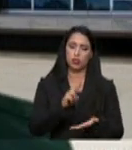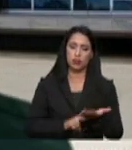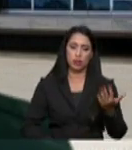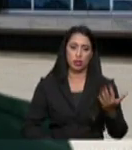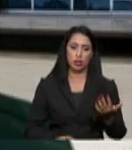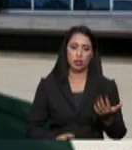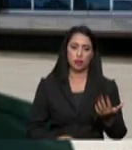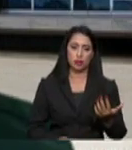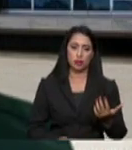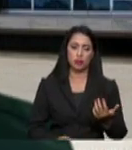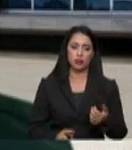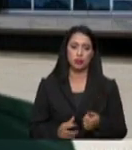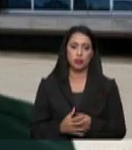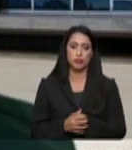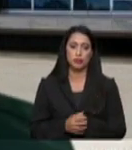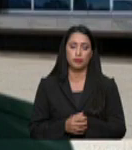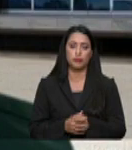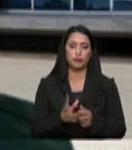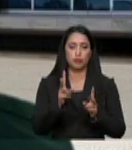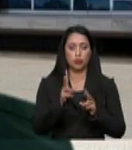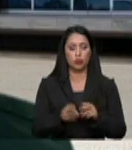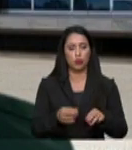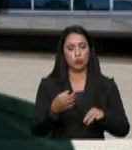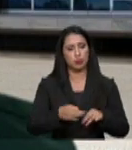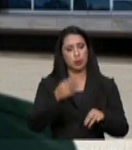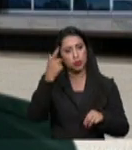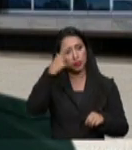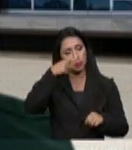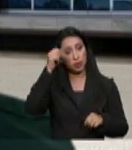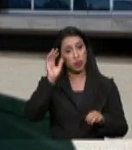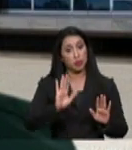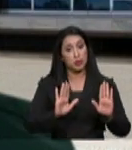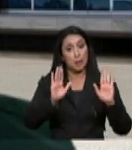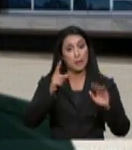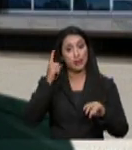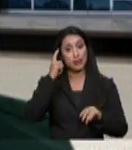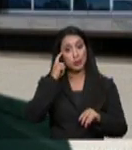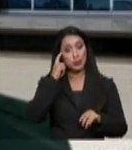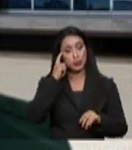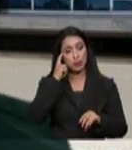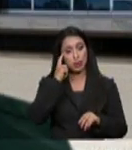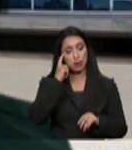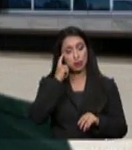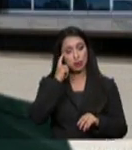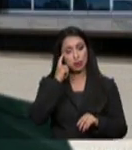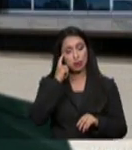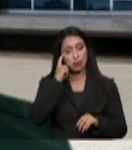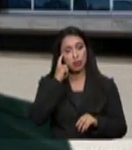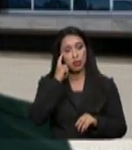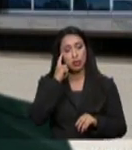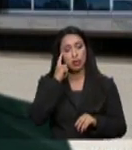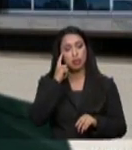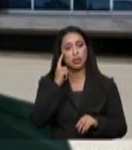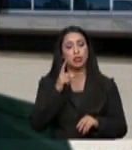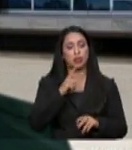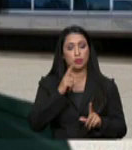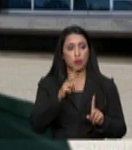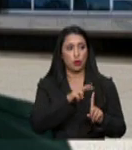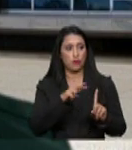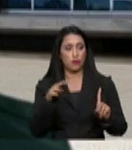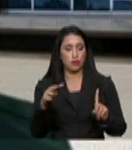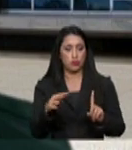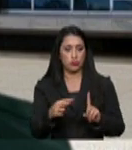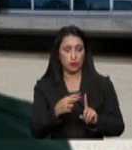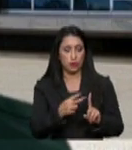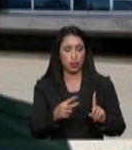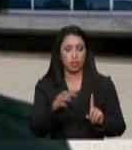ao conta nem mencionou o ministro Luís Roberto Barroso mas eu penso que não podemos abrir mão do ponto de vista